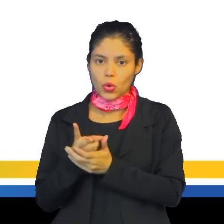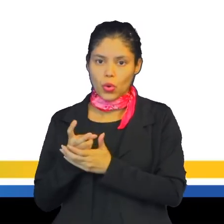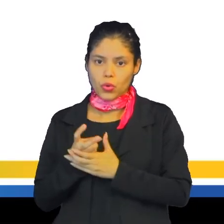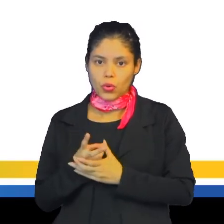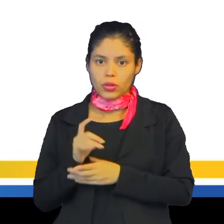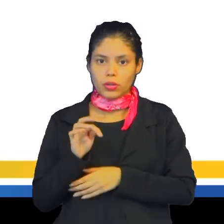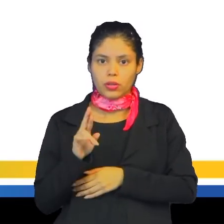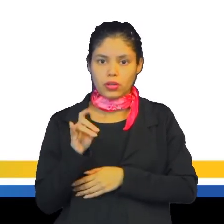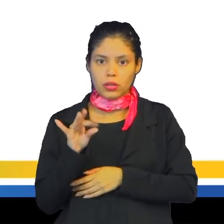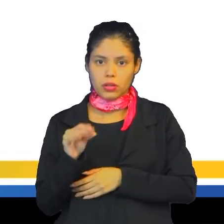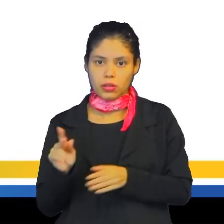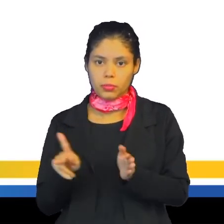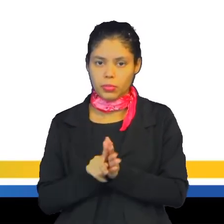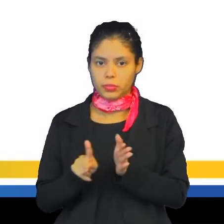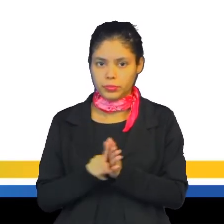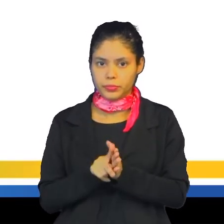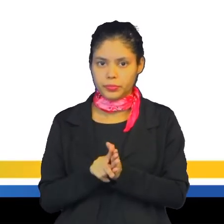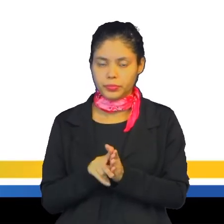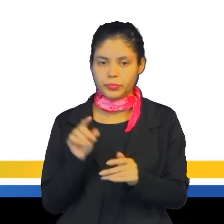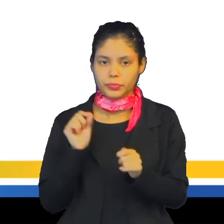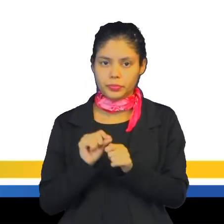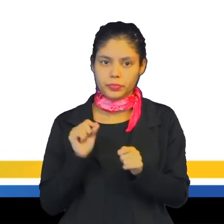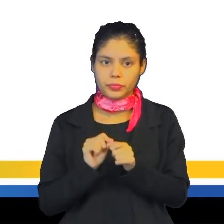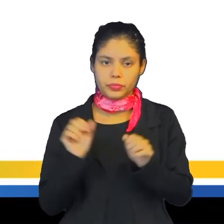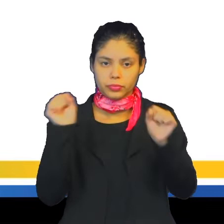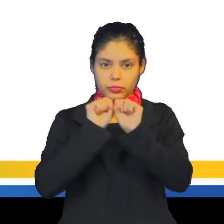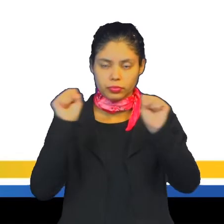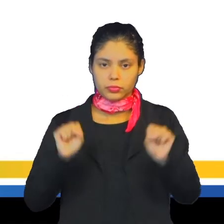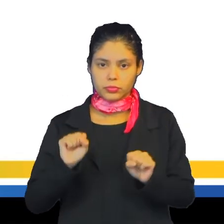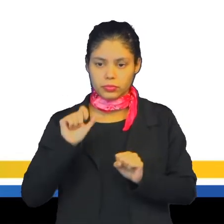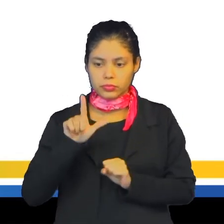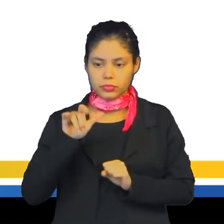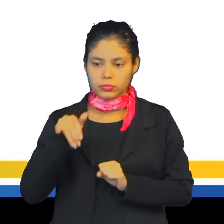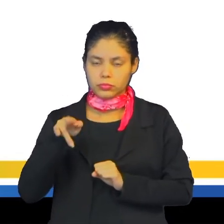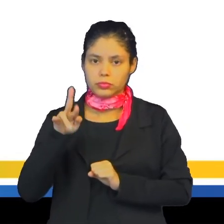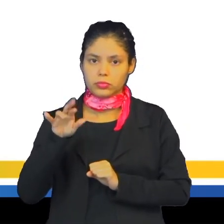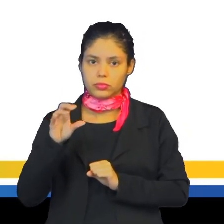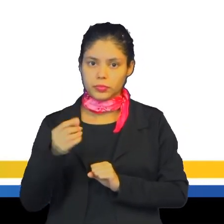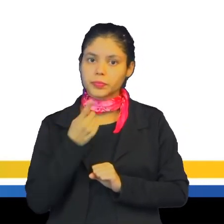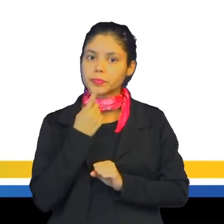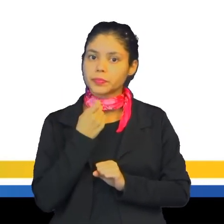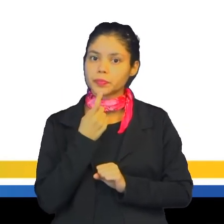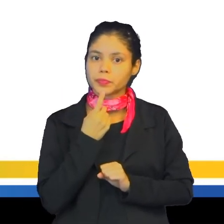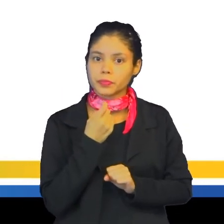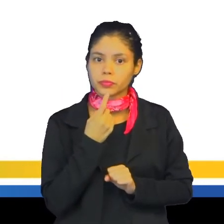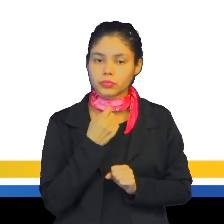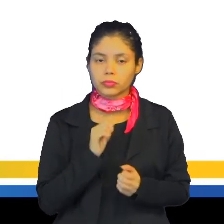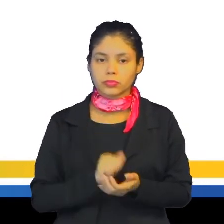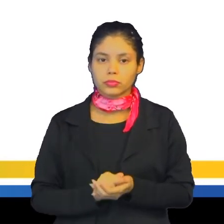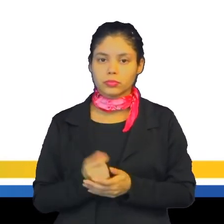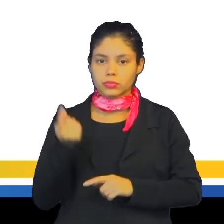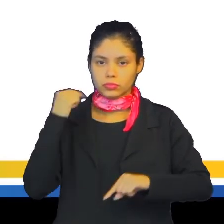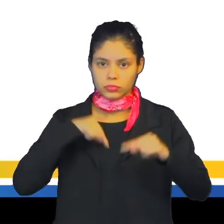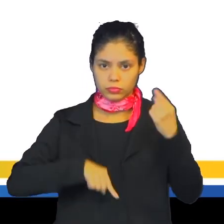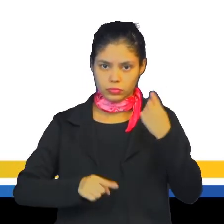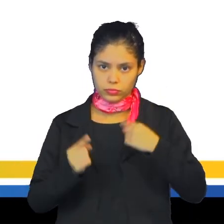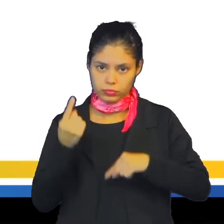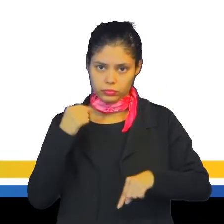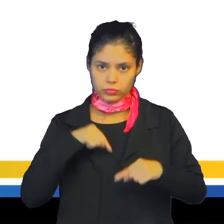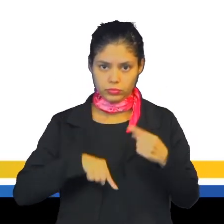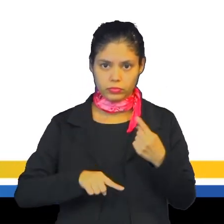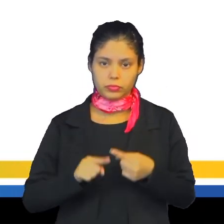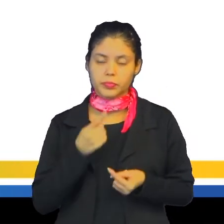líquido intracelular, que é justamente feito pelo sistema linfático. Nós temos aí o sangue arterial, né, que corre aí pelas arteríolas,